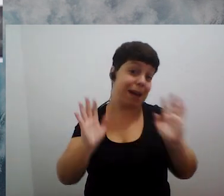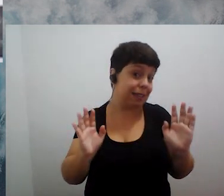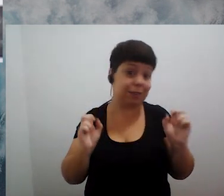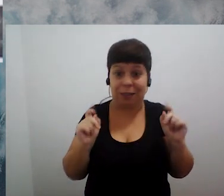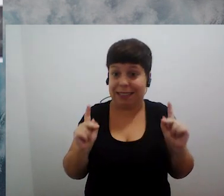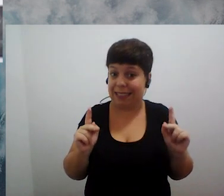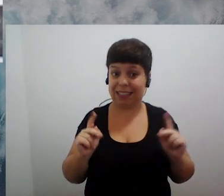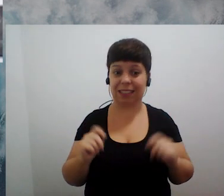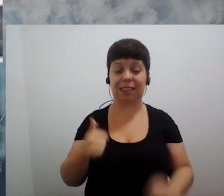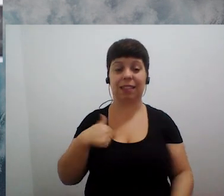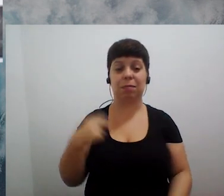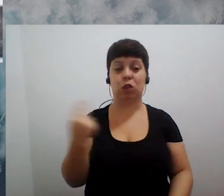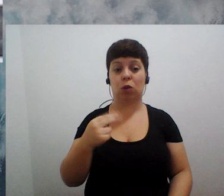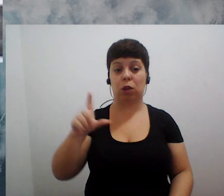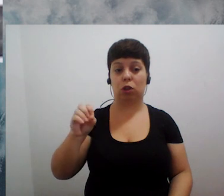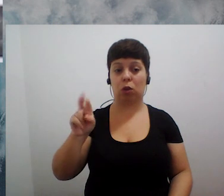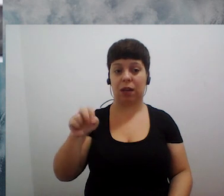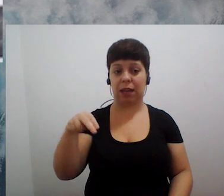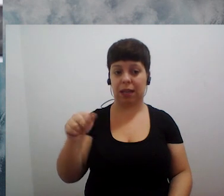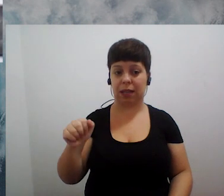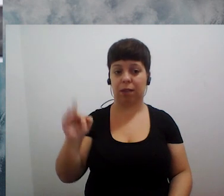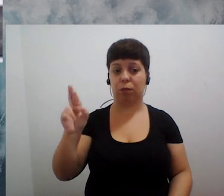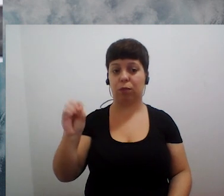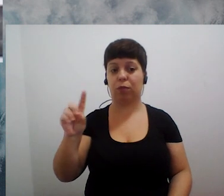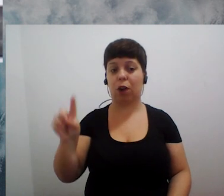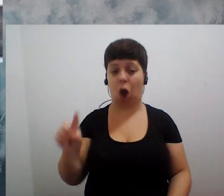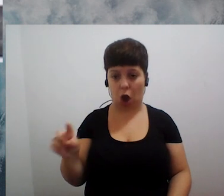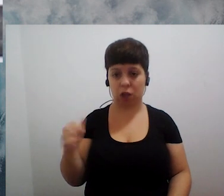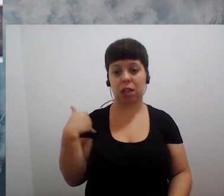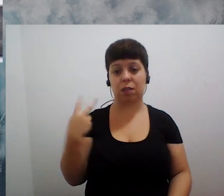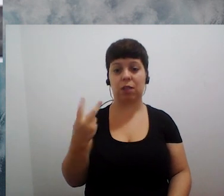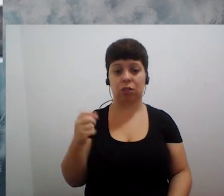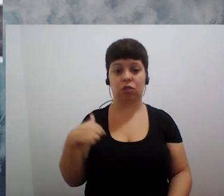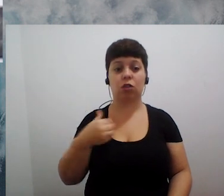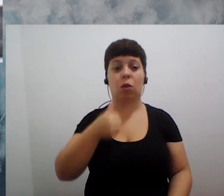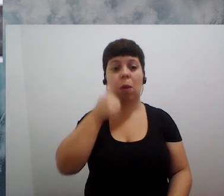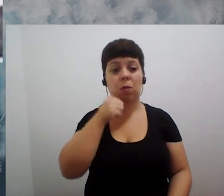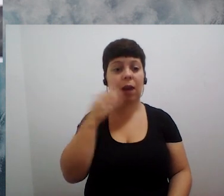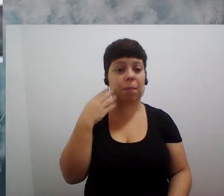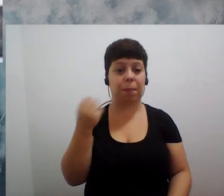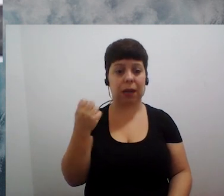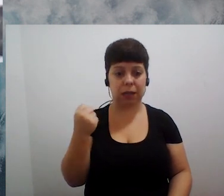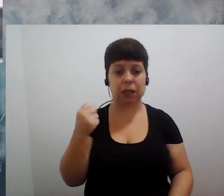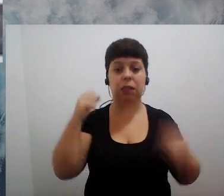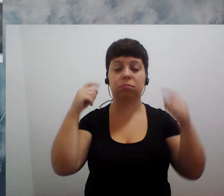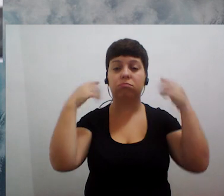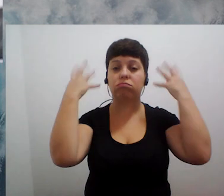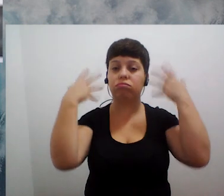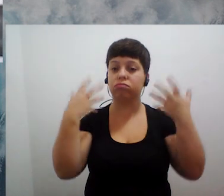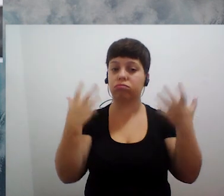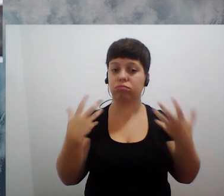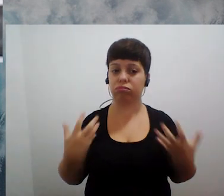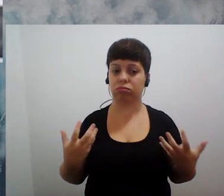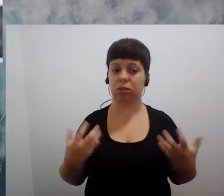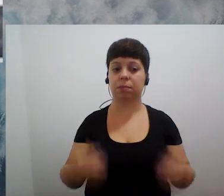ok. Eu sou Lorena Frois, eu tenho 20 anos, eu sou branca, eu tenho